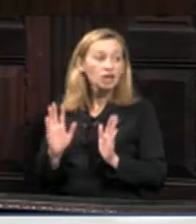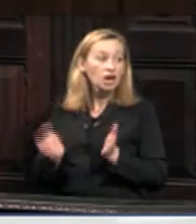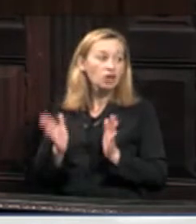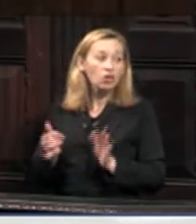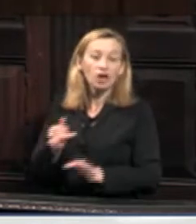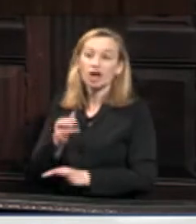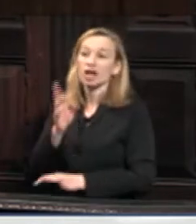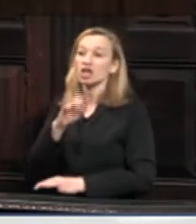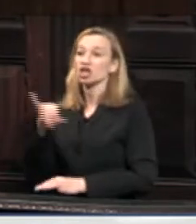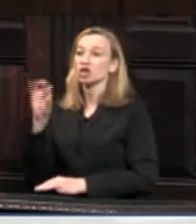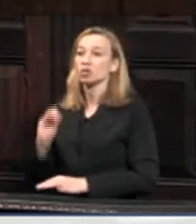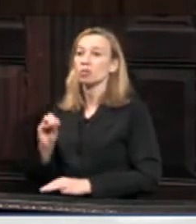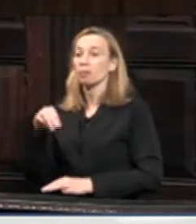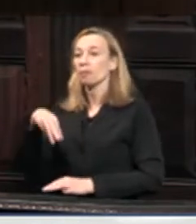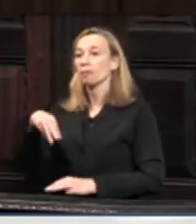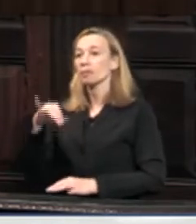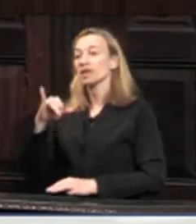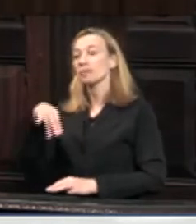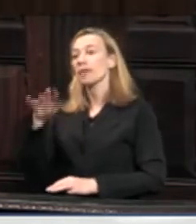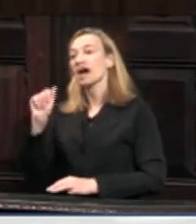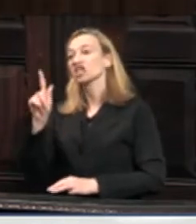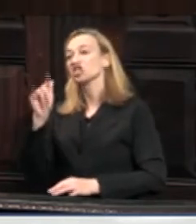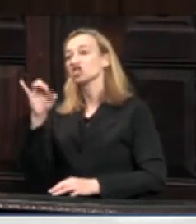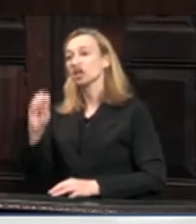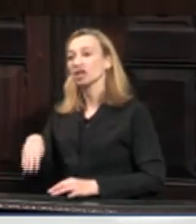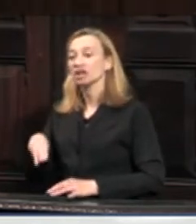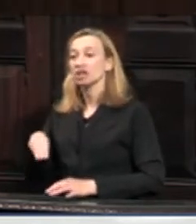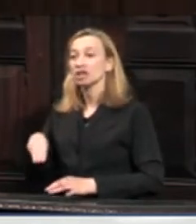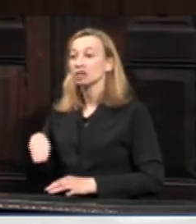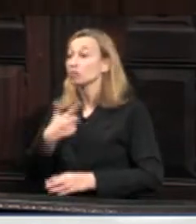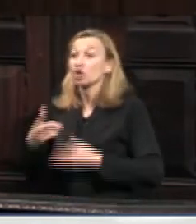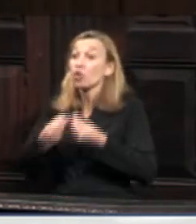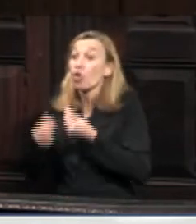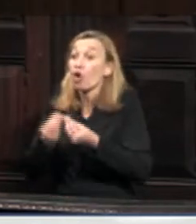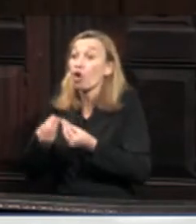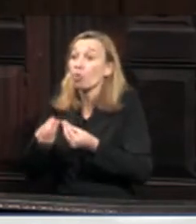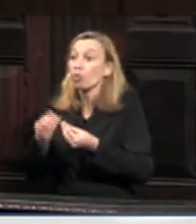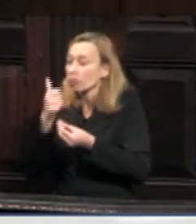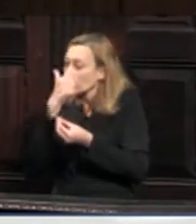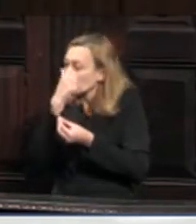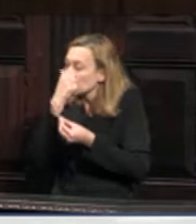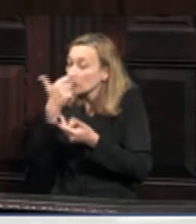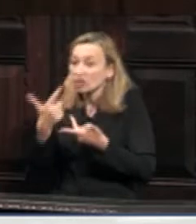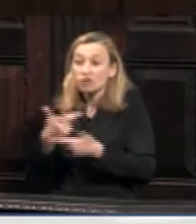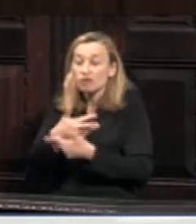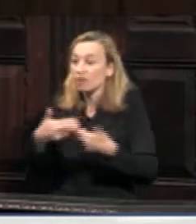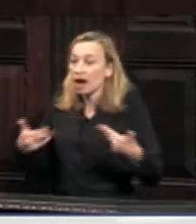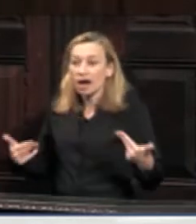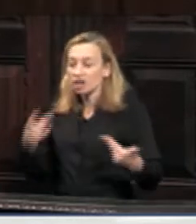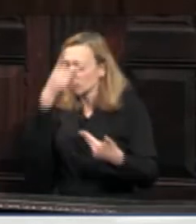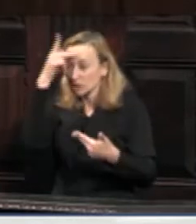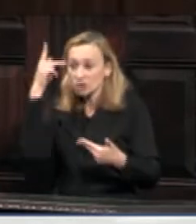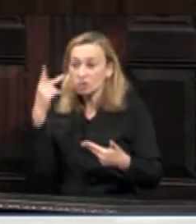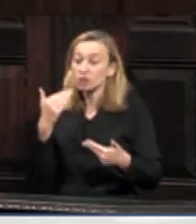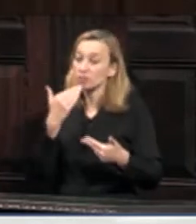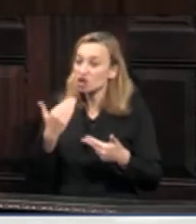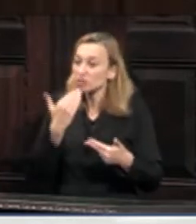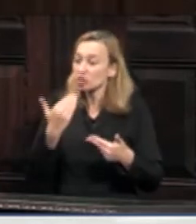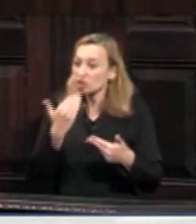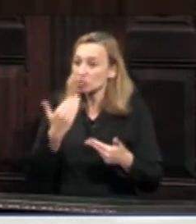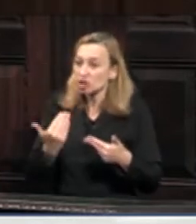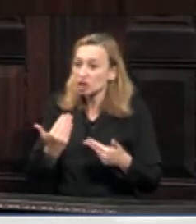Rio Imagem, que não dá conta de tantos exames que a população precisa. Então a população